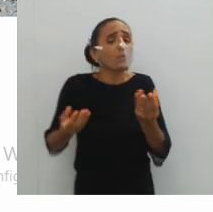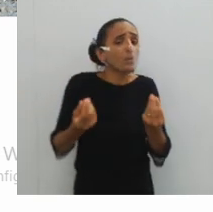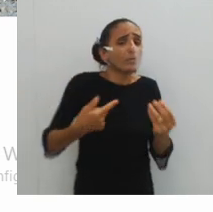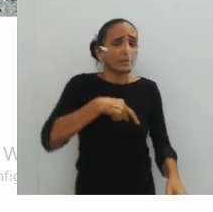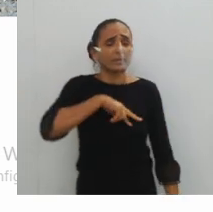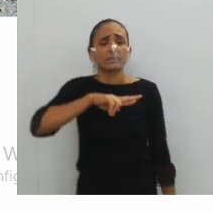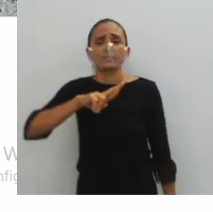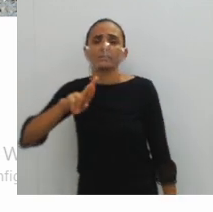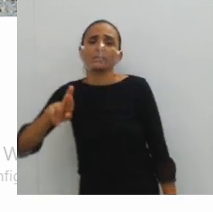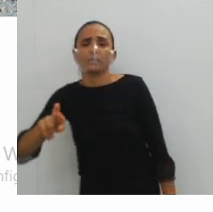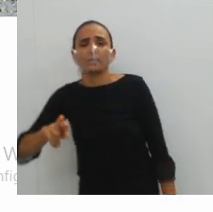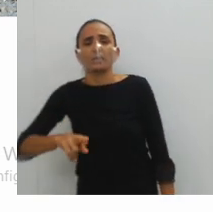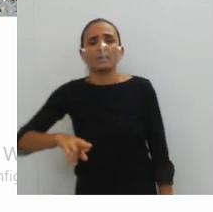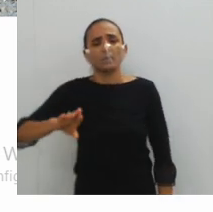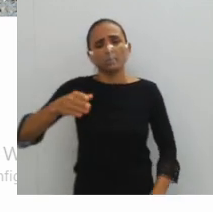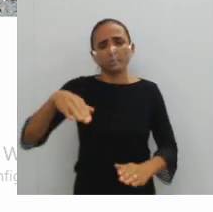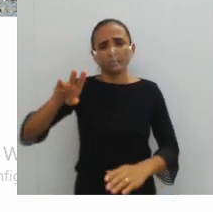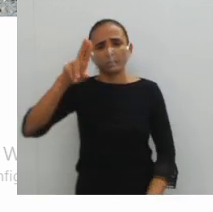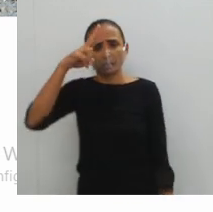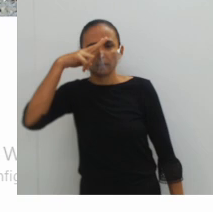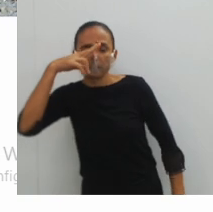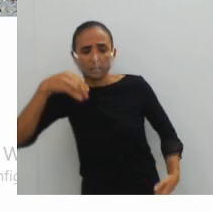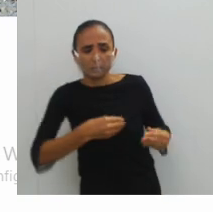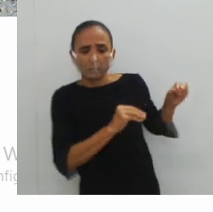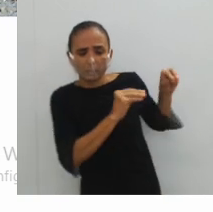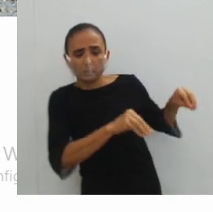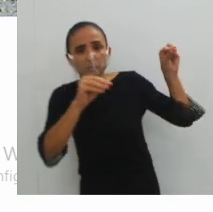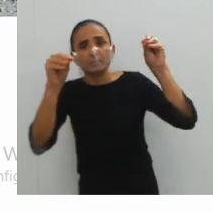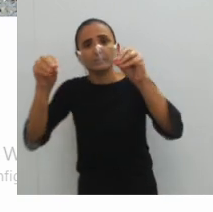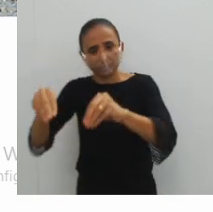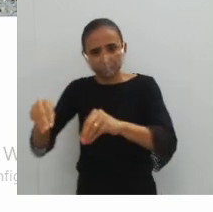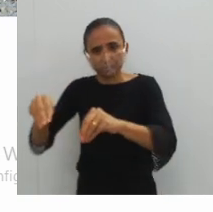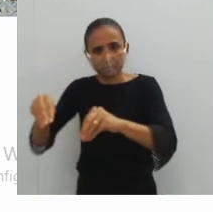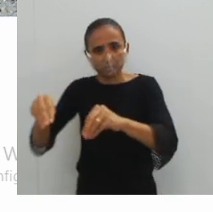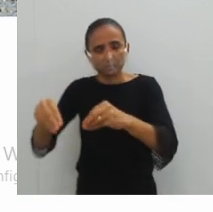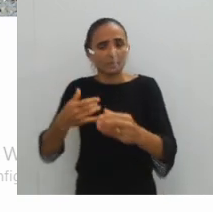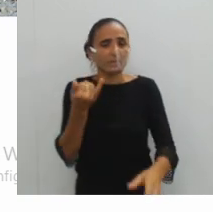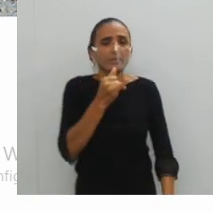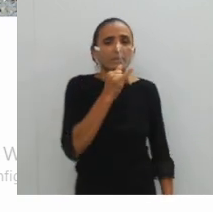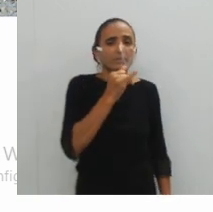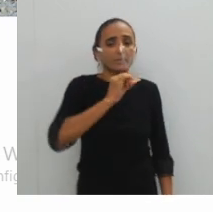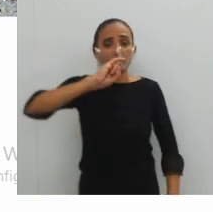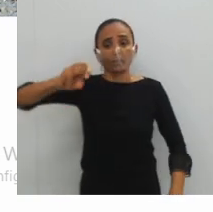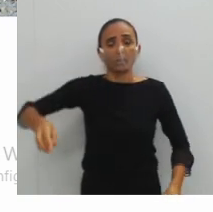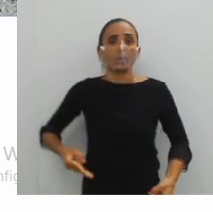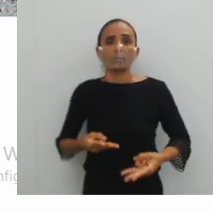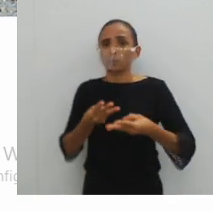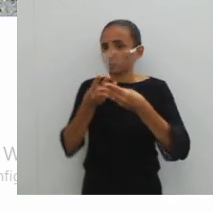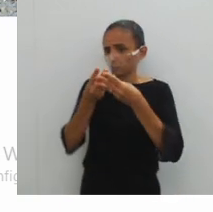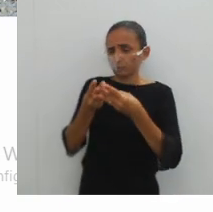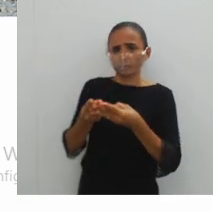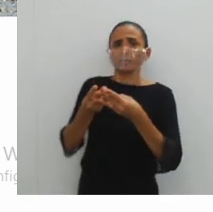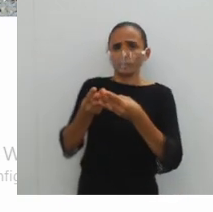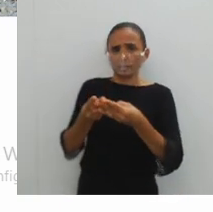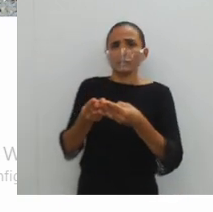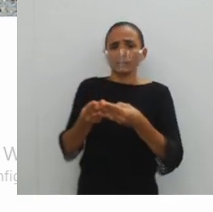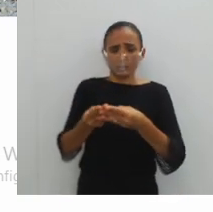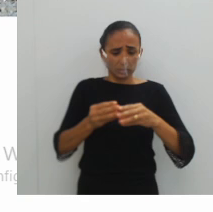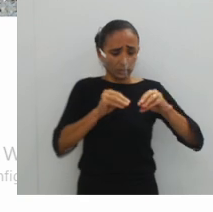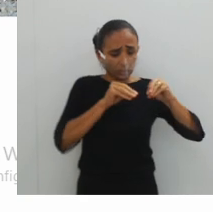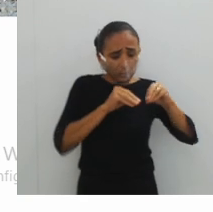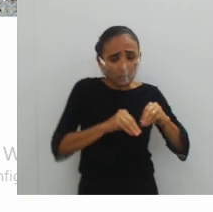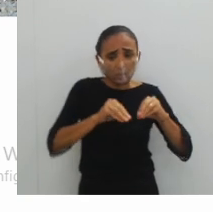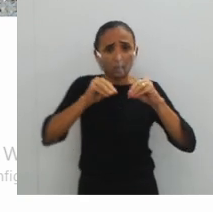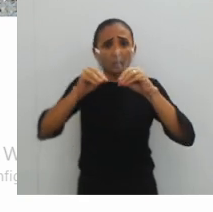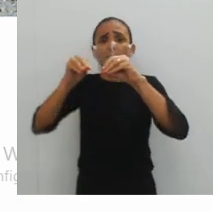Como também ocorre o processo migratório, por exemplo, os judeus. Os judeus saíam do seu